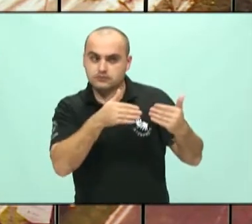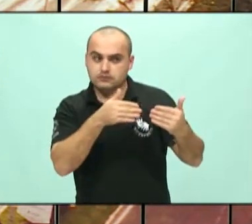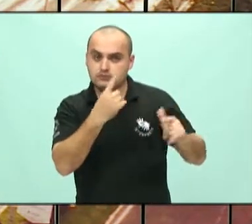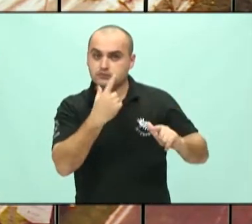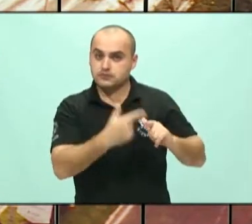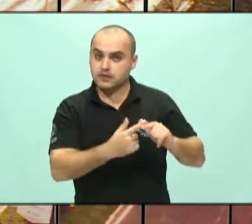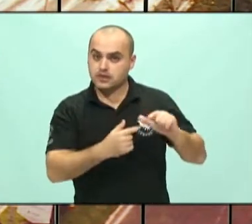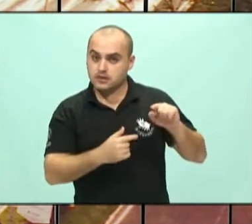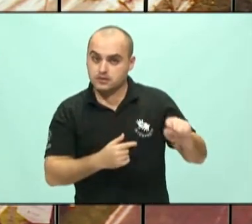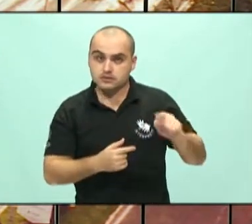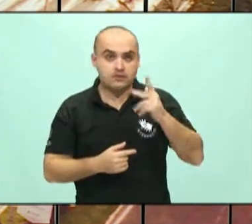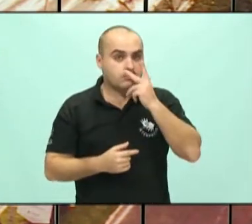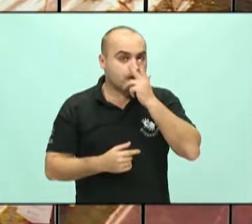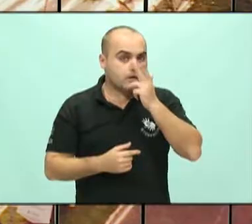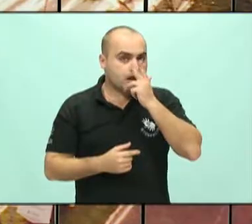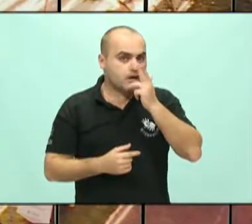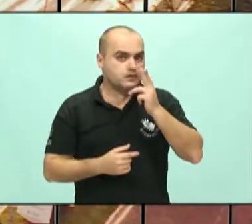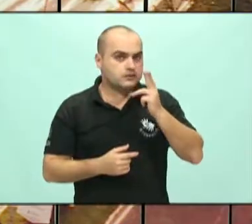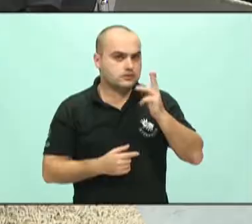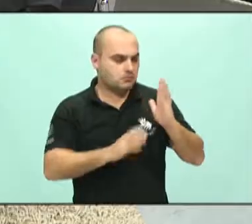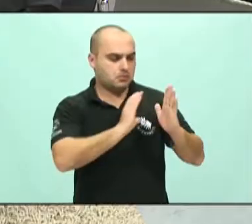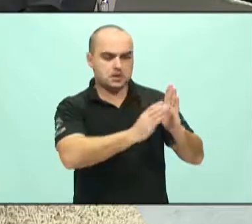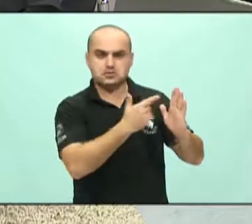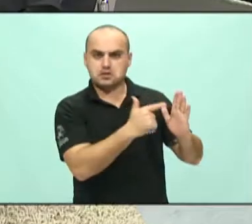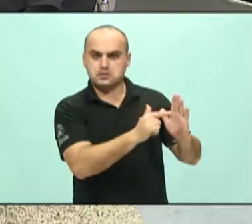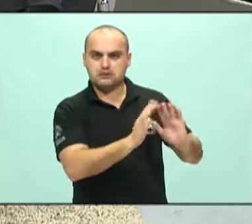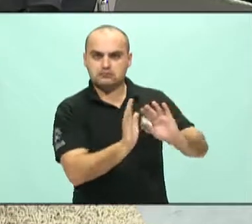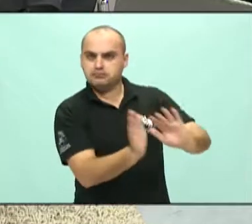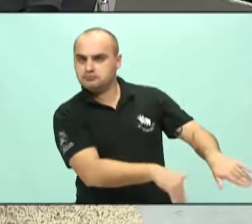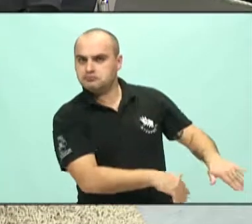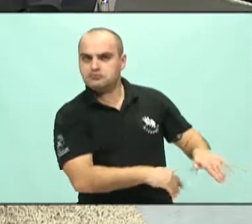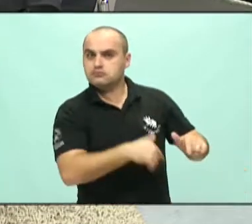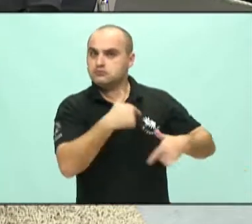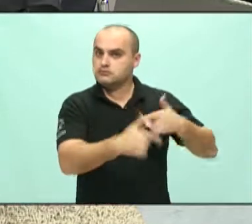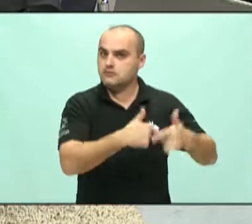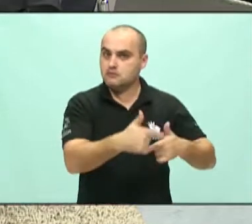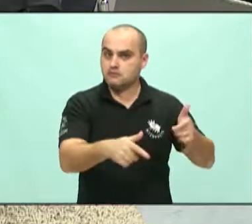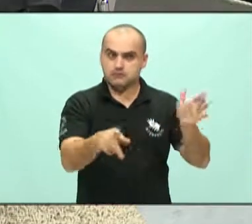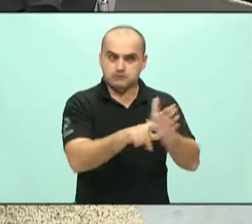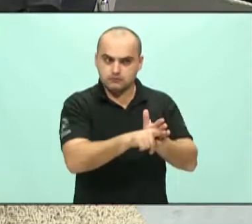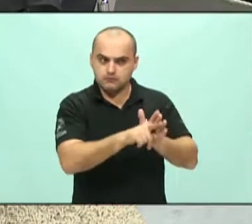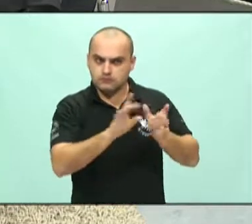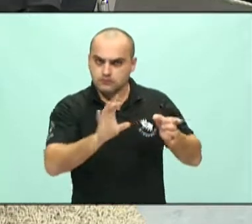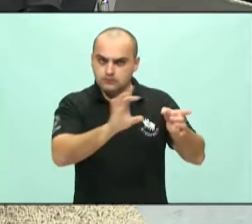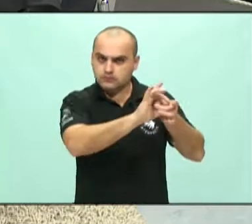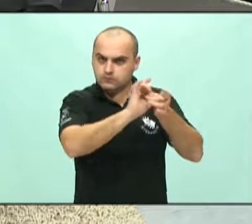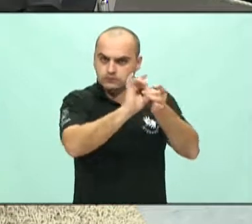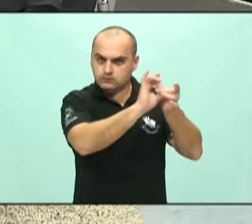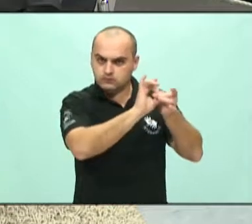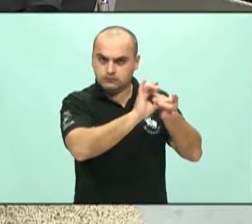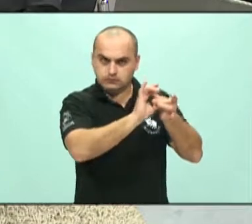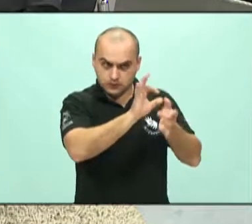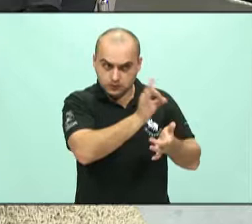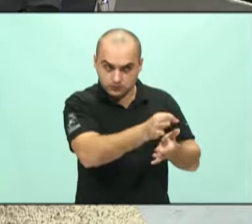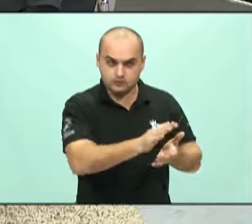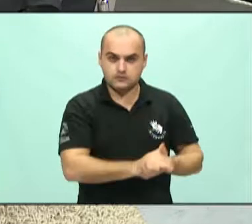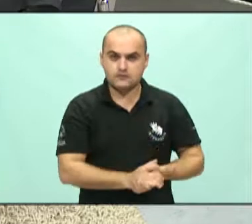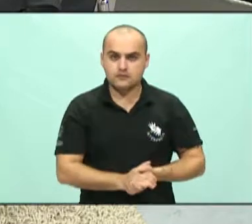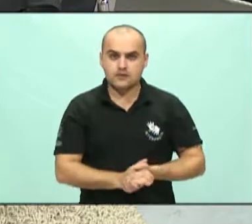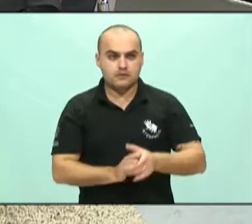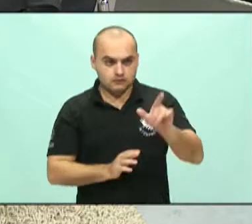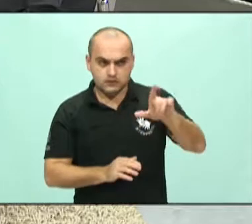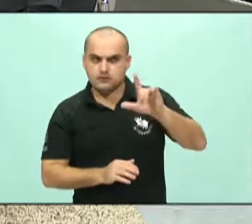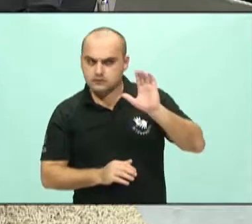coisa suprapartidária, já visto o encaminhamento nefasto por parte do governo do estado. O senhor também